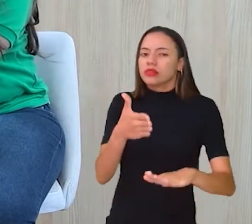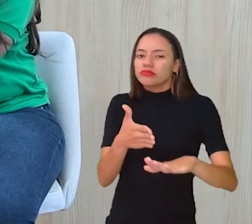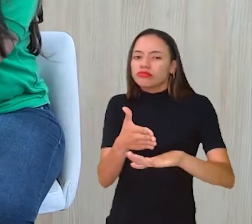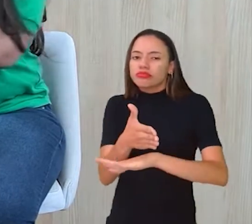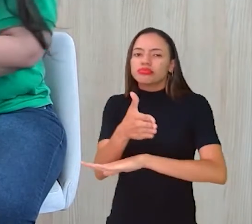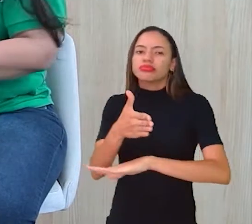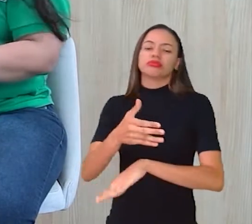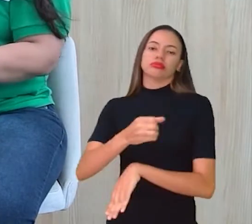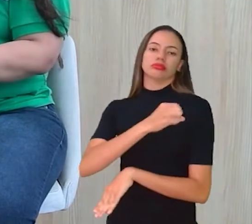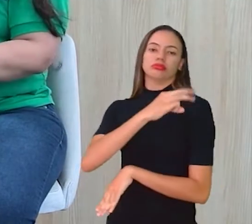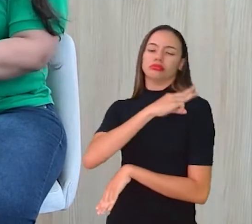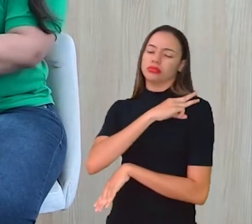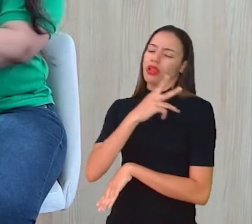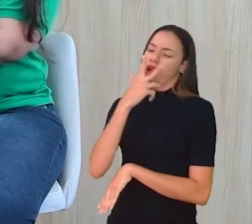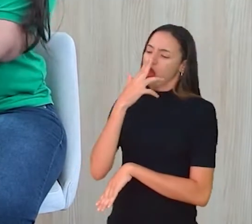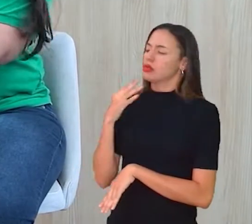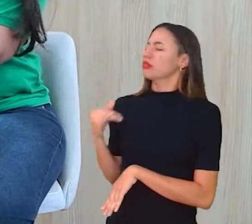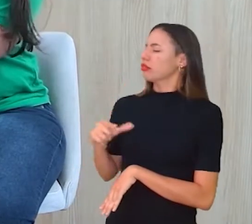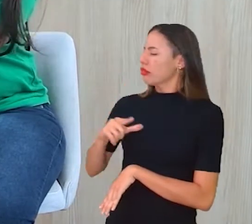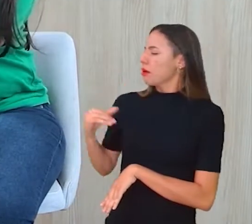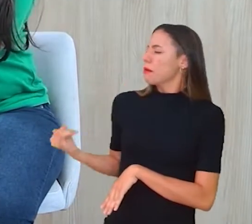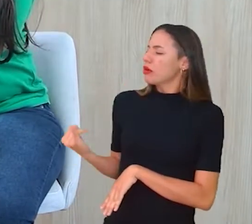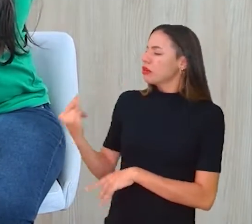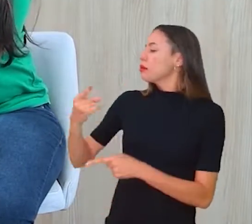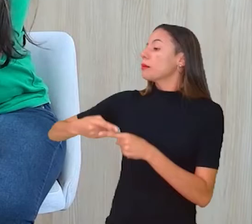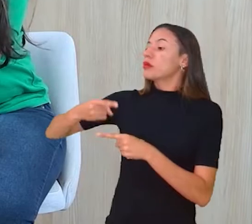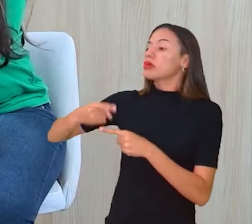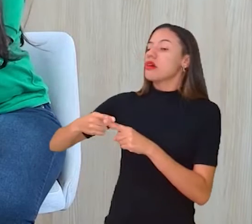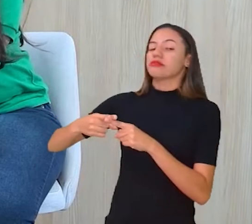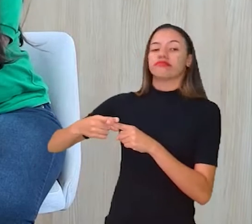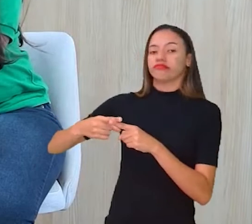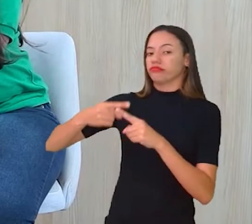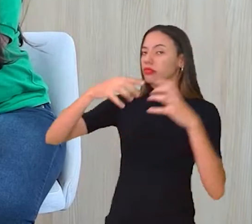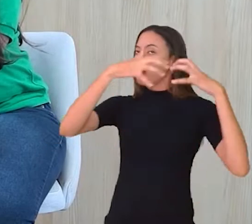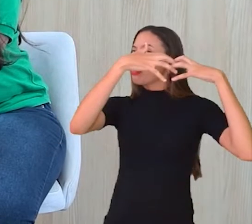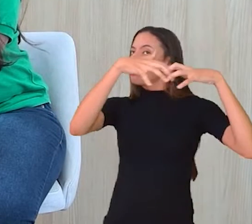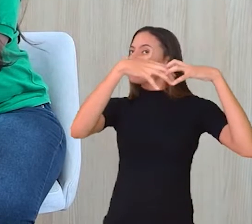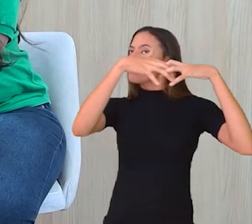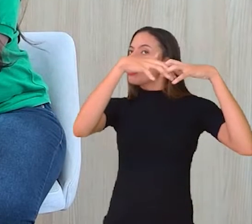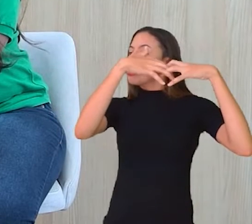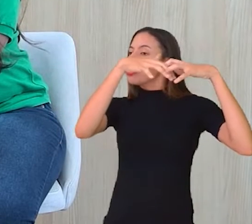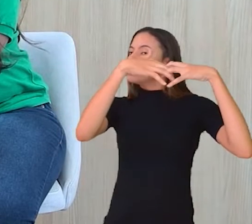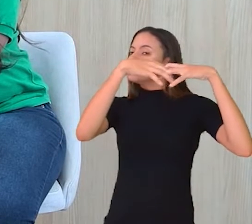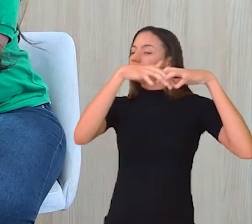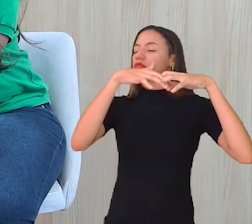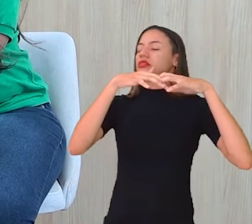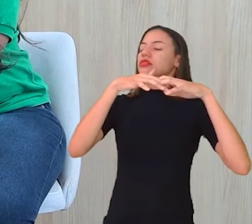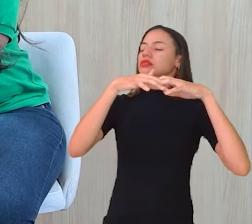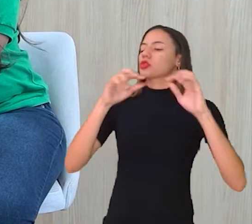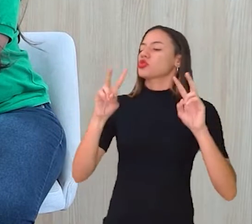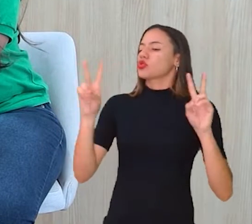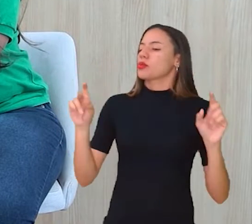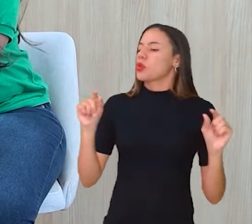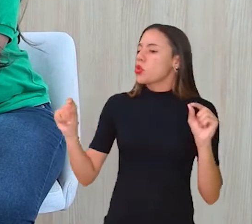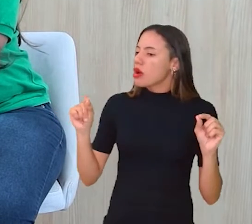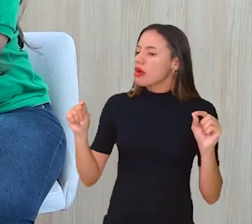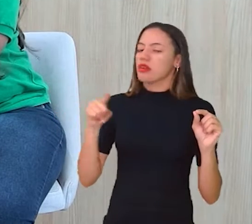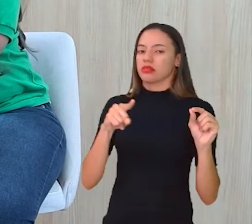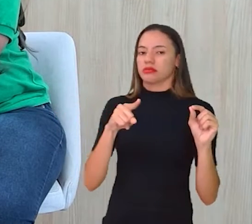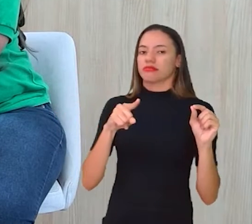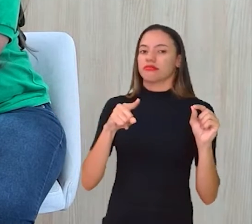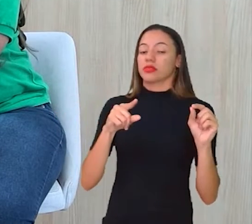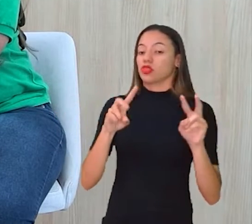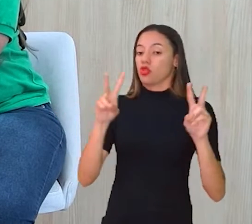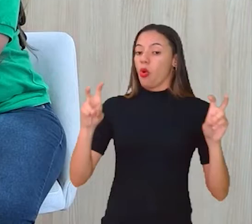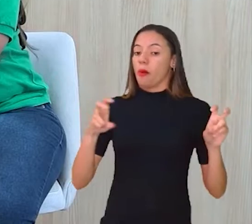diria que ela tem uma importância muito grande, porque ela vai refletir, além das questões de tecnologia e